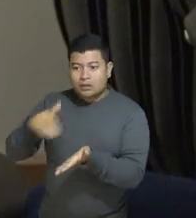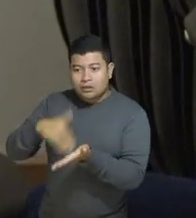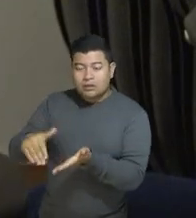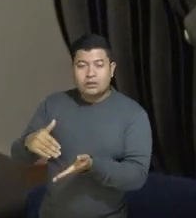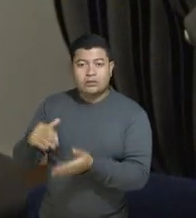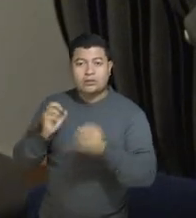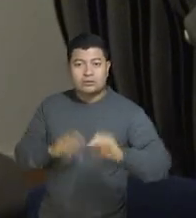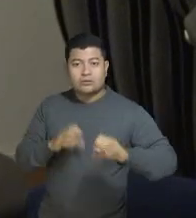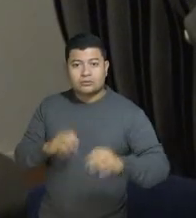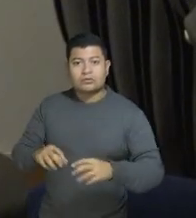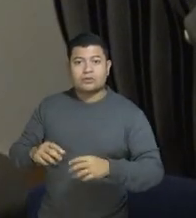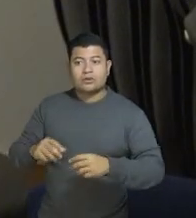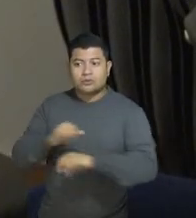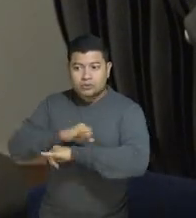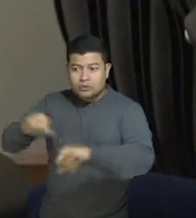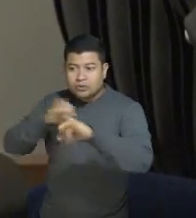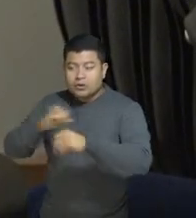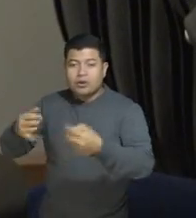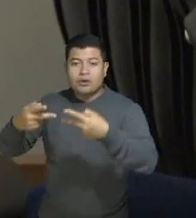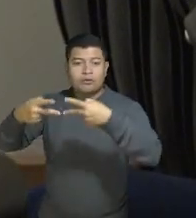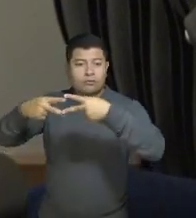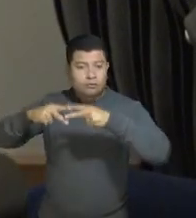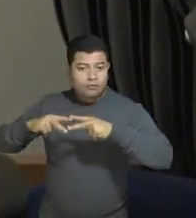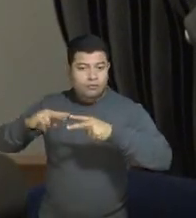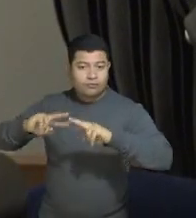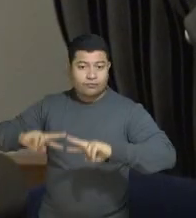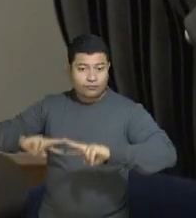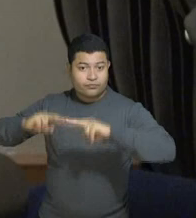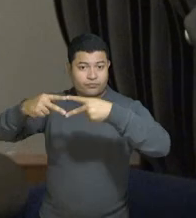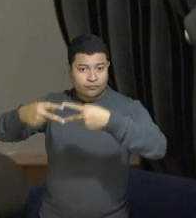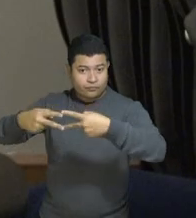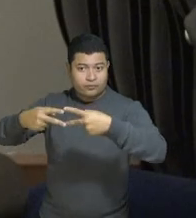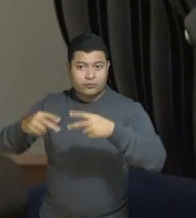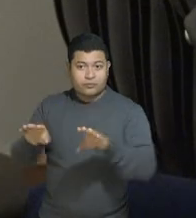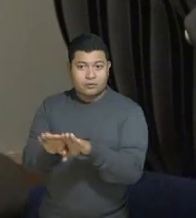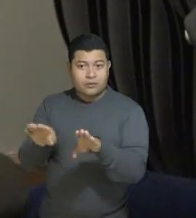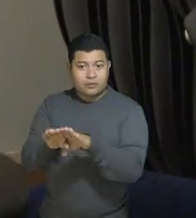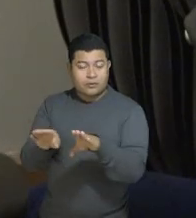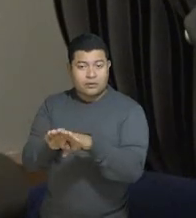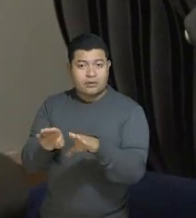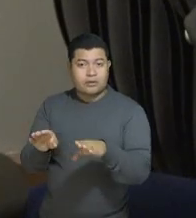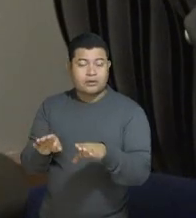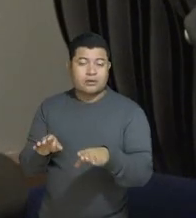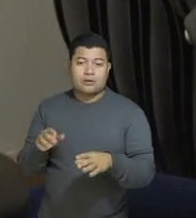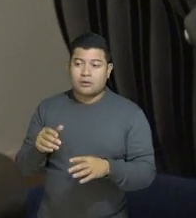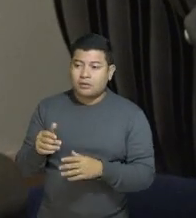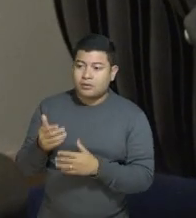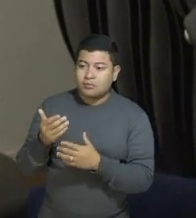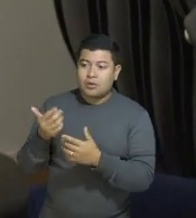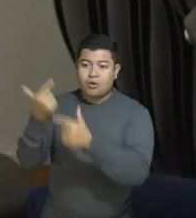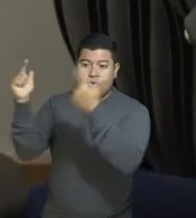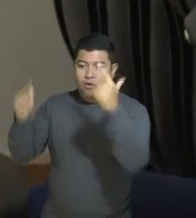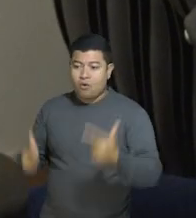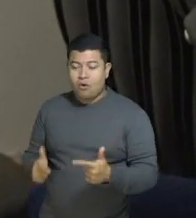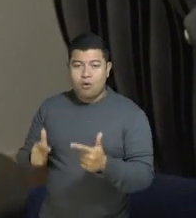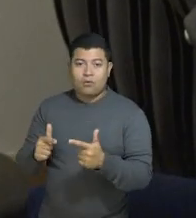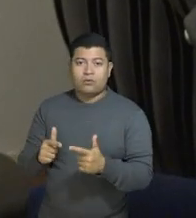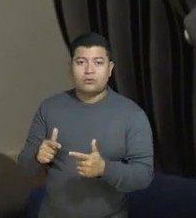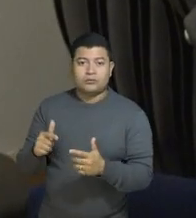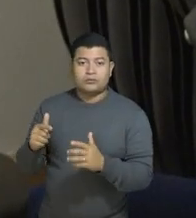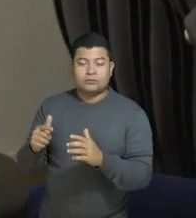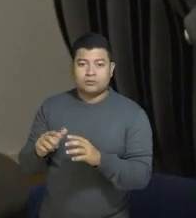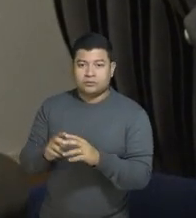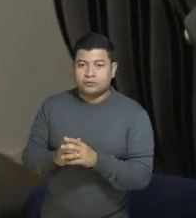link, divulga esse arcabouço, né, que a professora Lucimara vai organizar com todas as apresentações